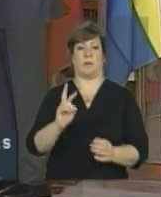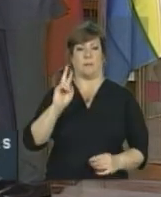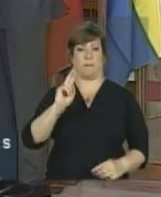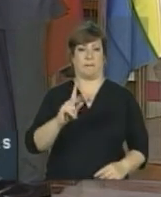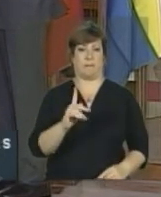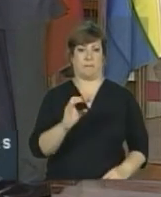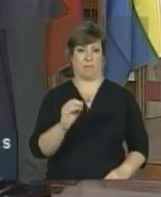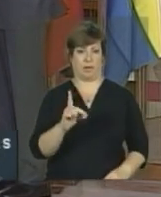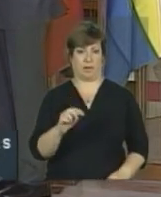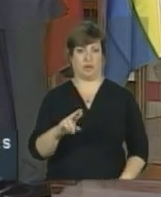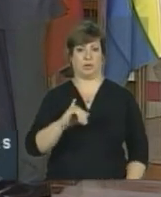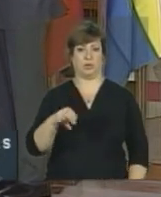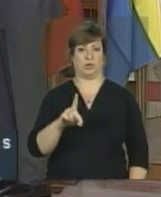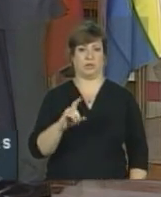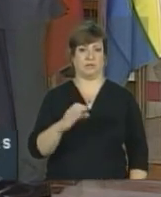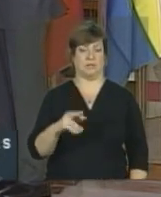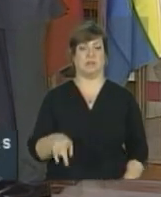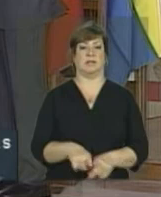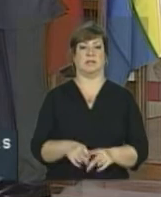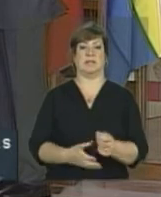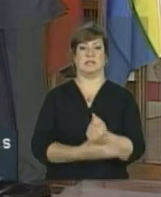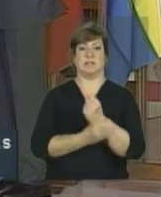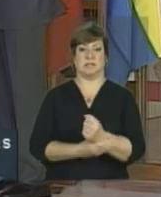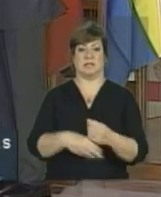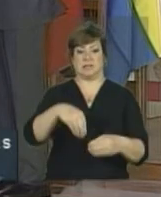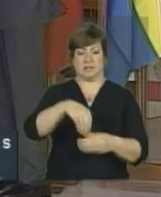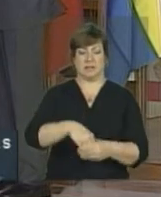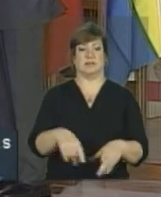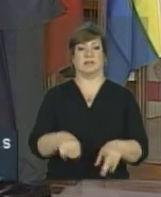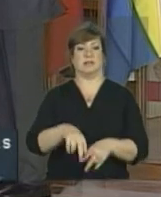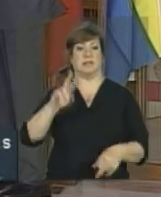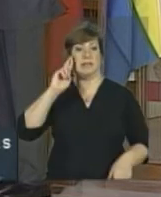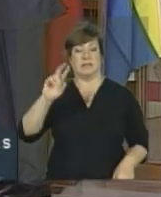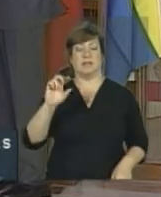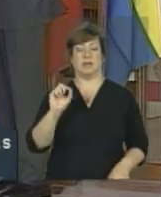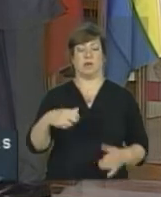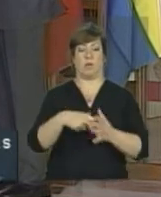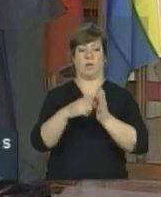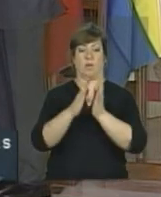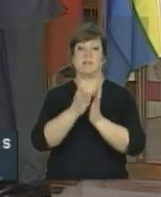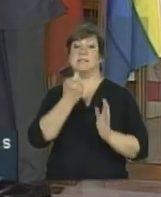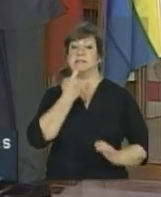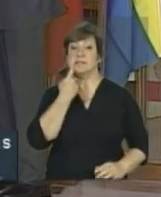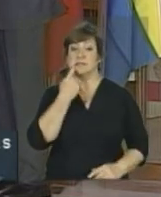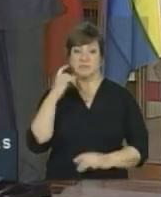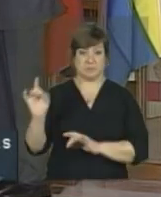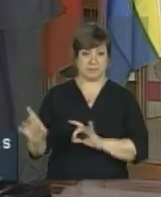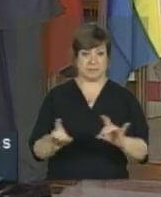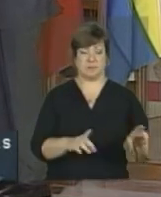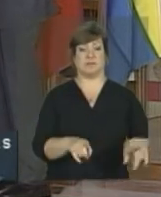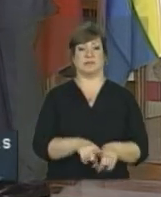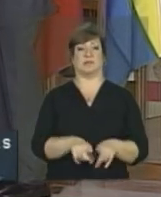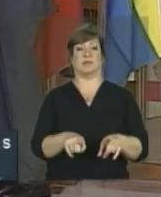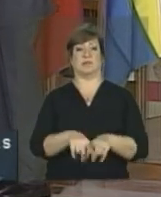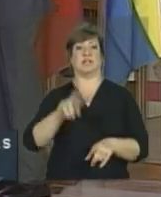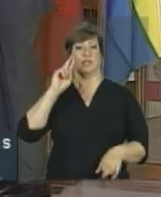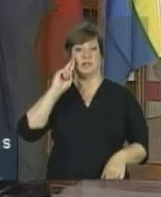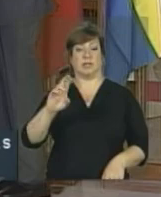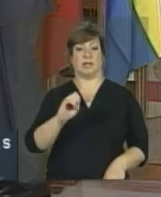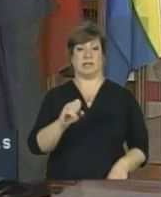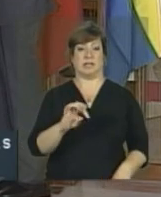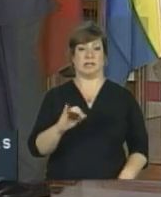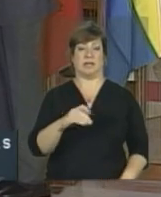Poder Judiciário, da Segurança Interna, dos líderes das orações da sexta-feira, do diretor